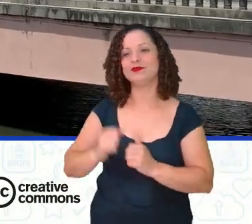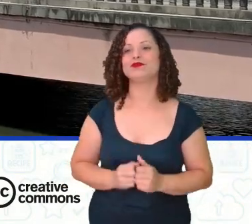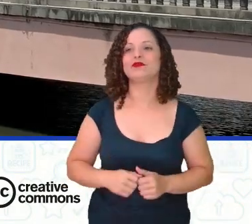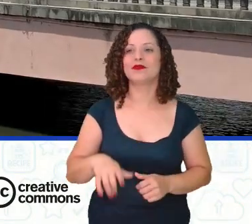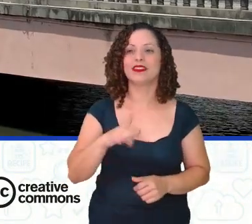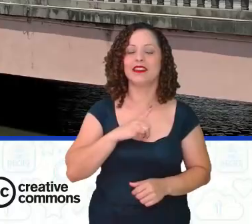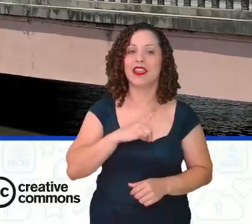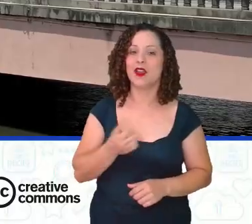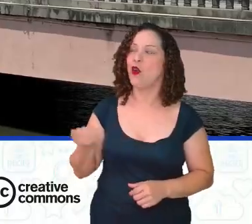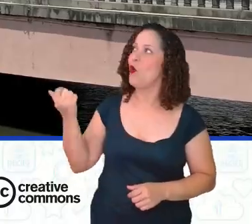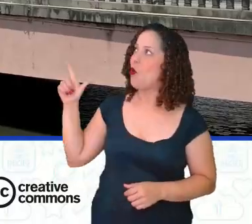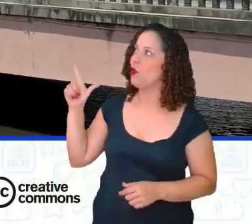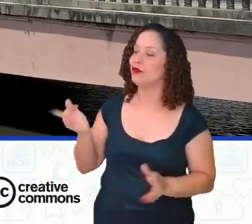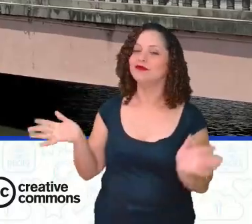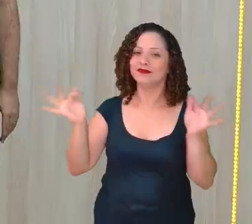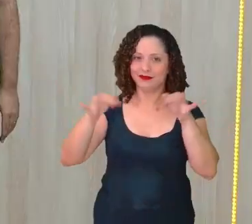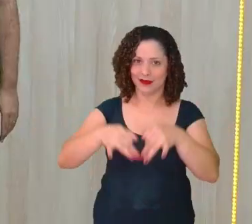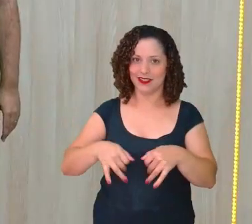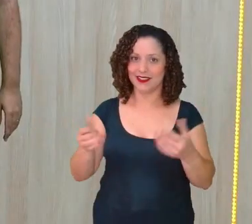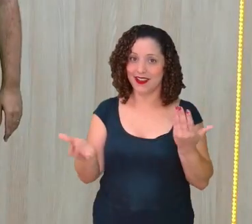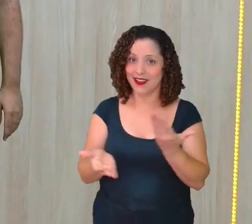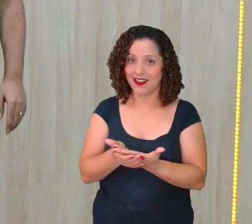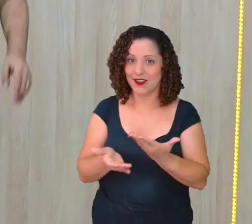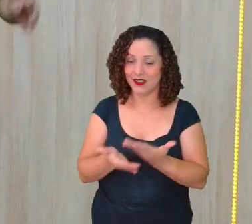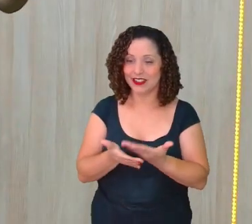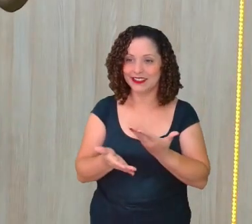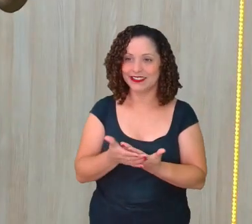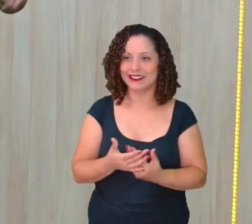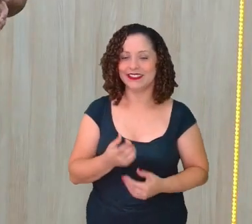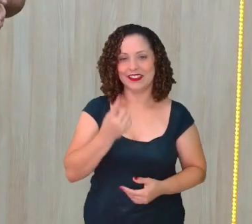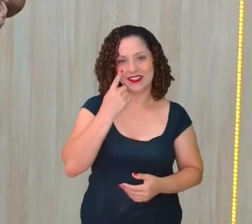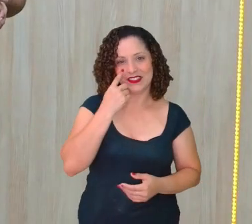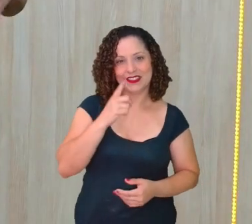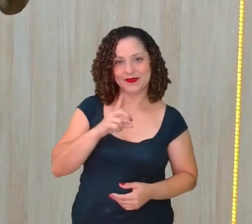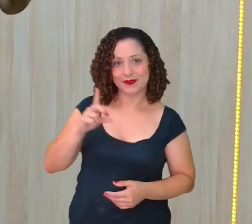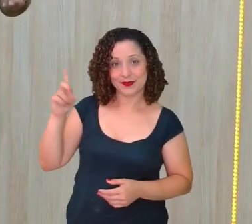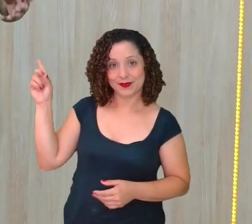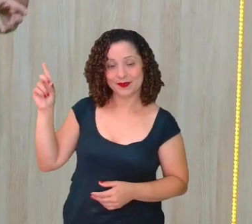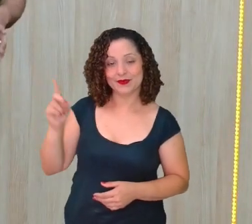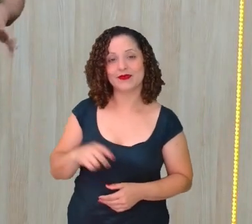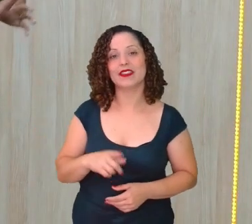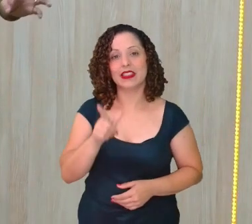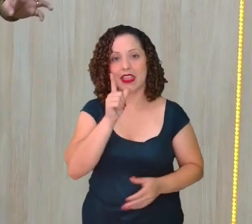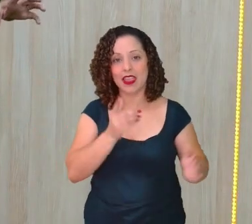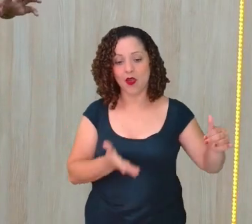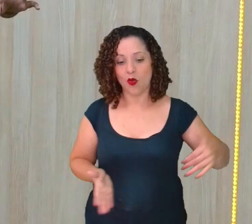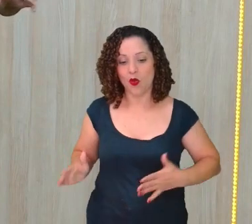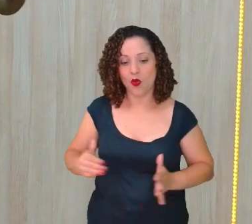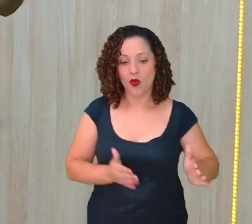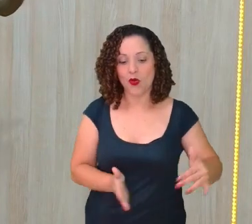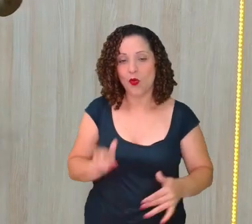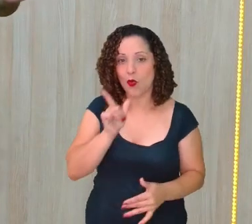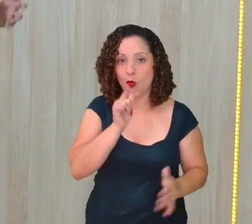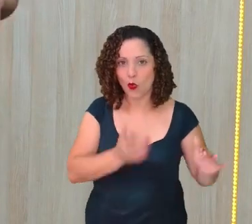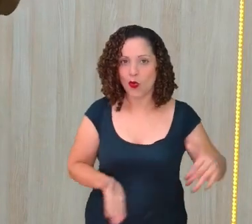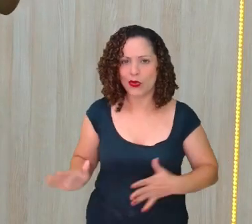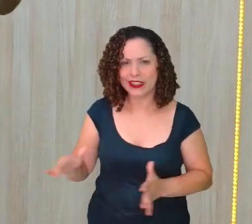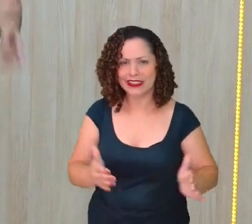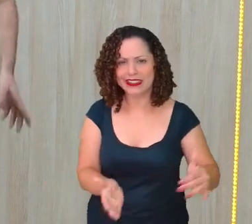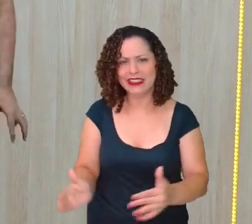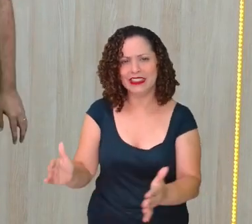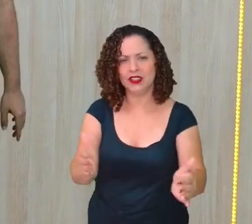professor, para a gente encerrar aqui a nossa aula. Sim, que bote a aí. gente citou aqui o rio Capibaribe, já falamos aqui de alguns impactos que o